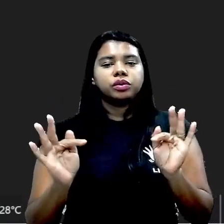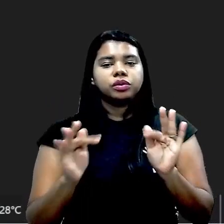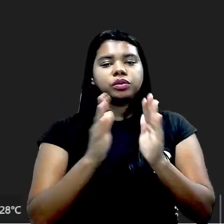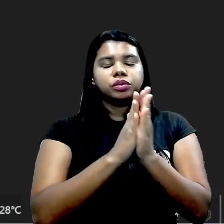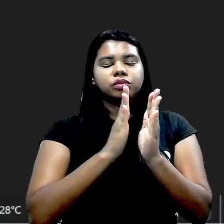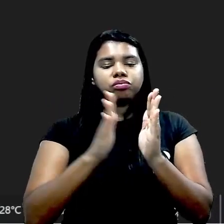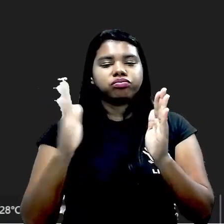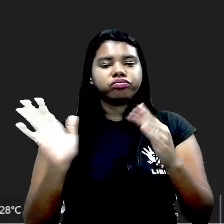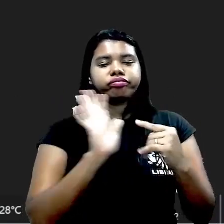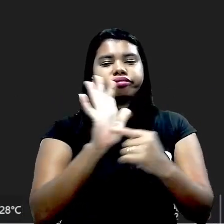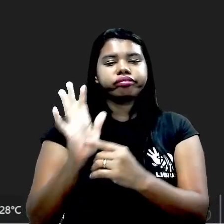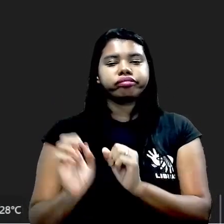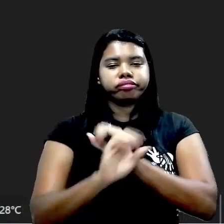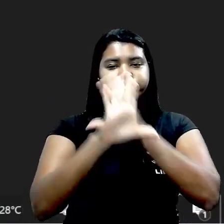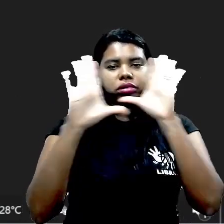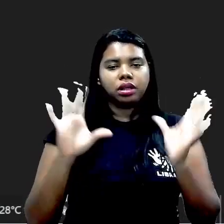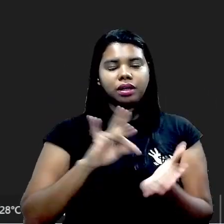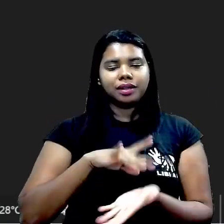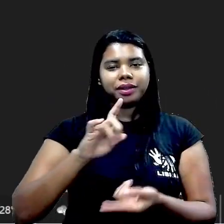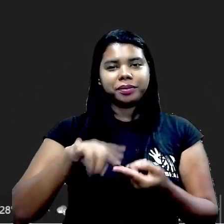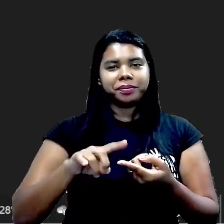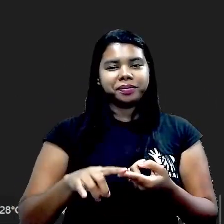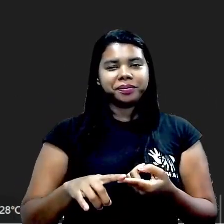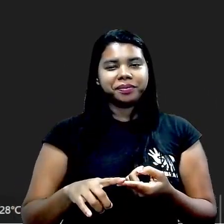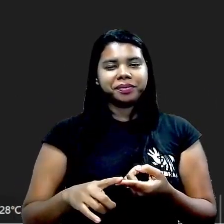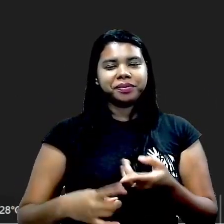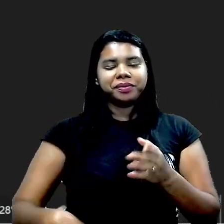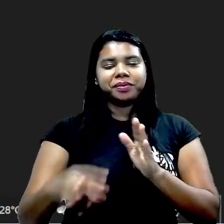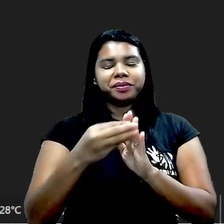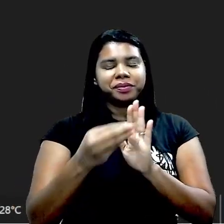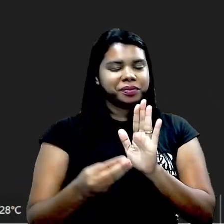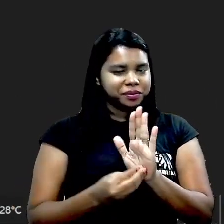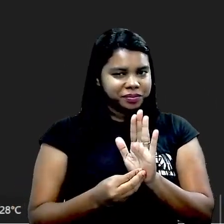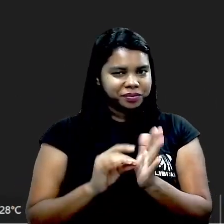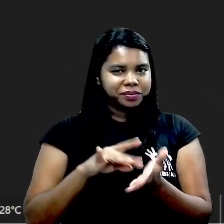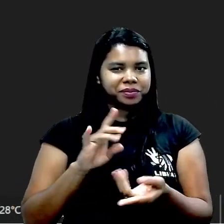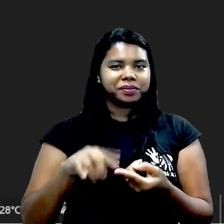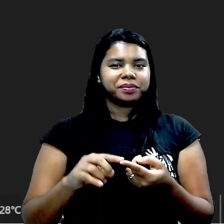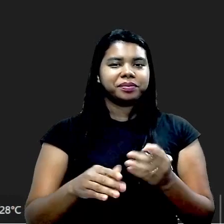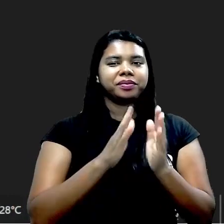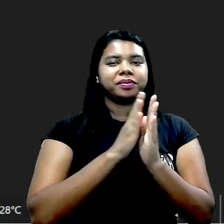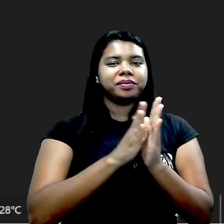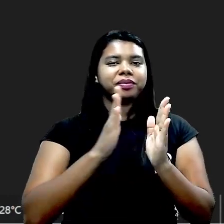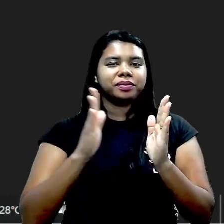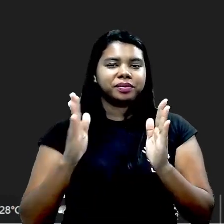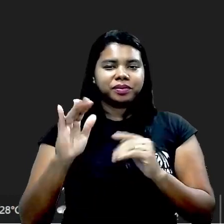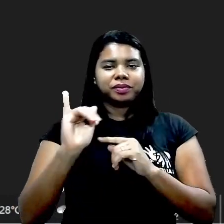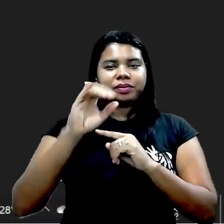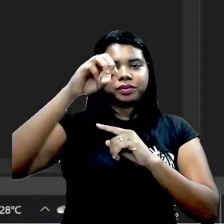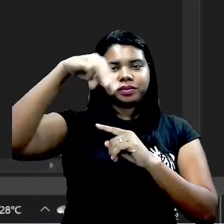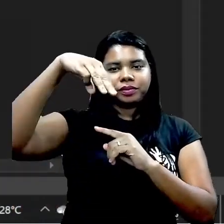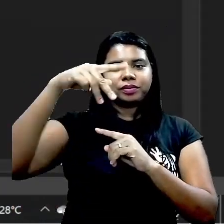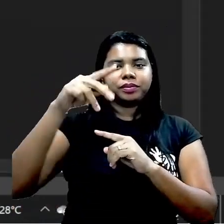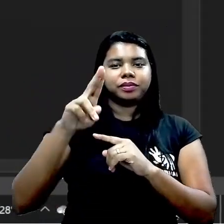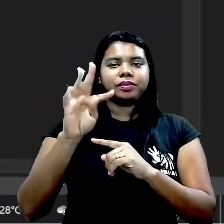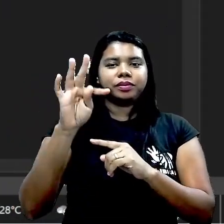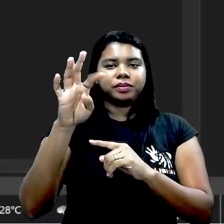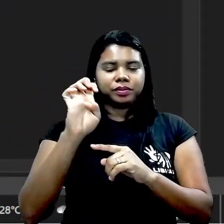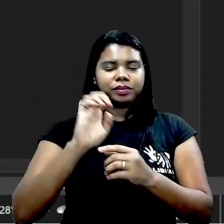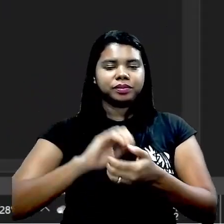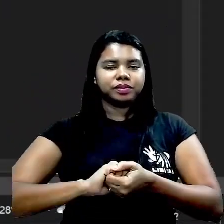biblioteca. Certo? Eu vou adicionar aqui a biblioteca do input, certo?